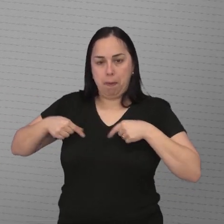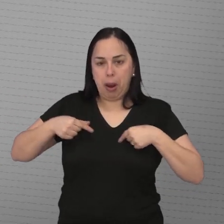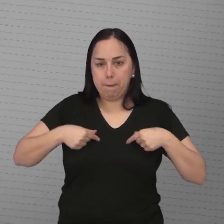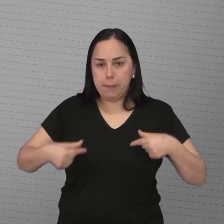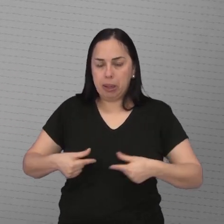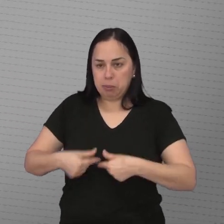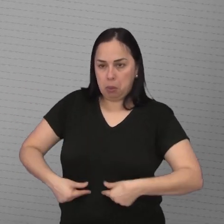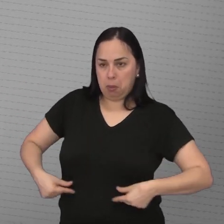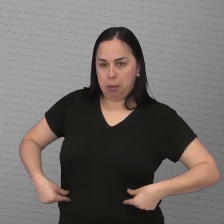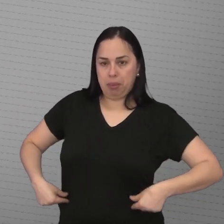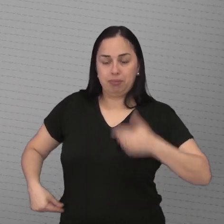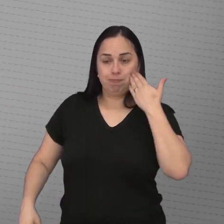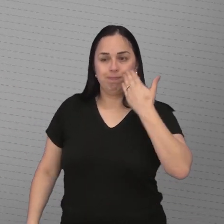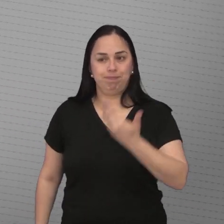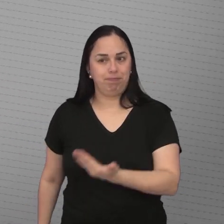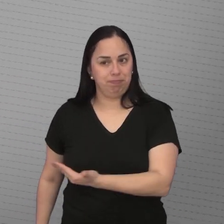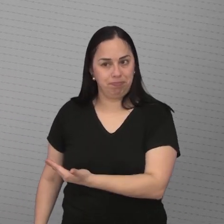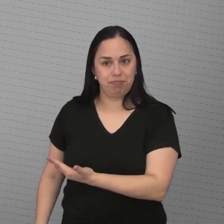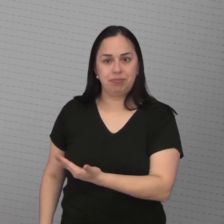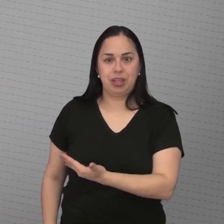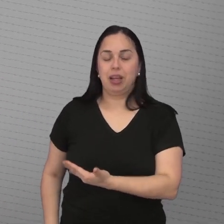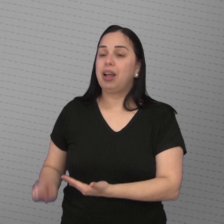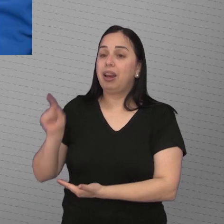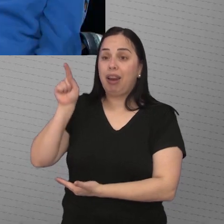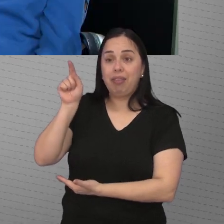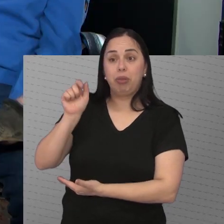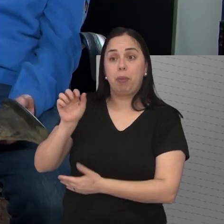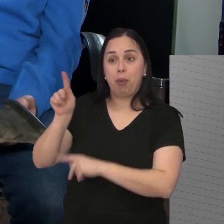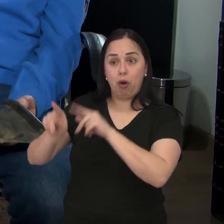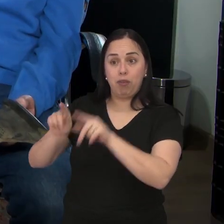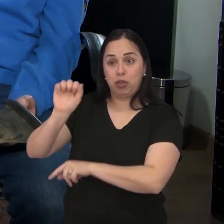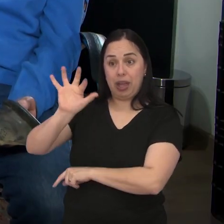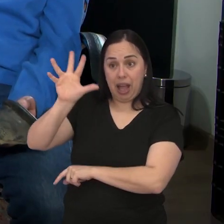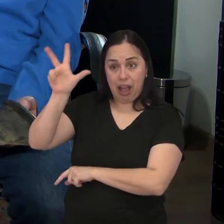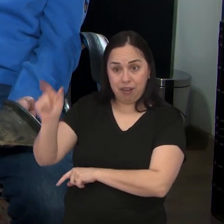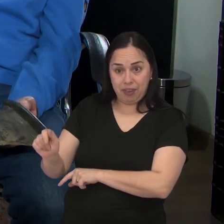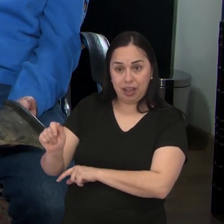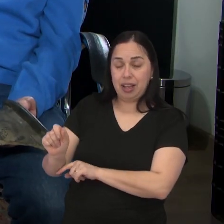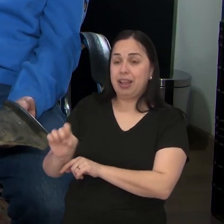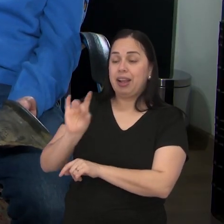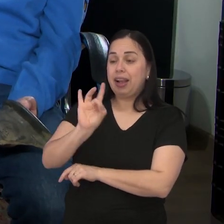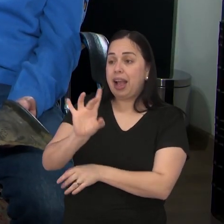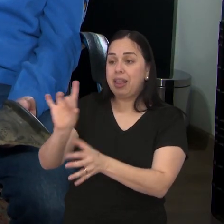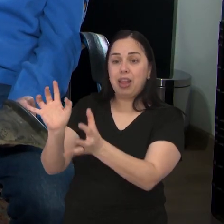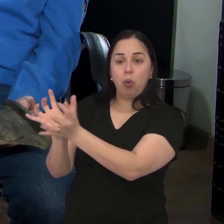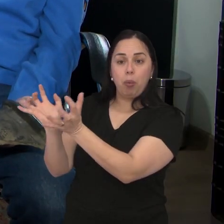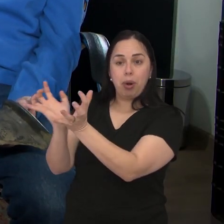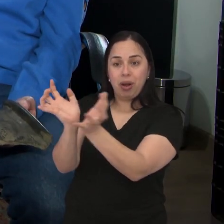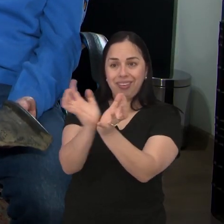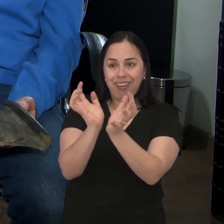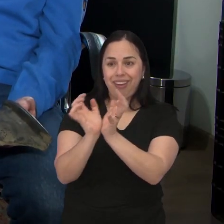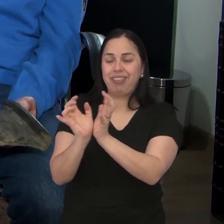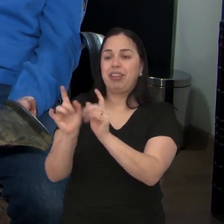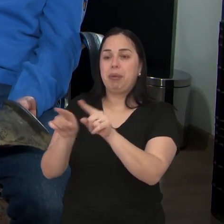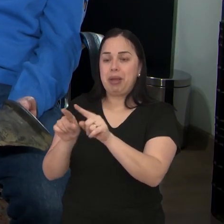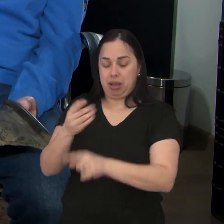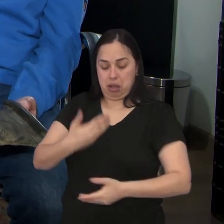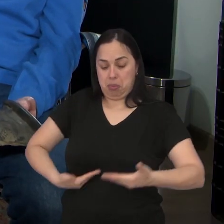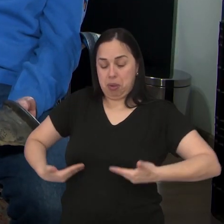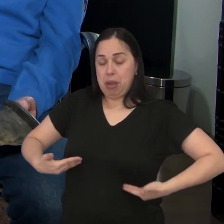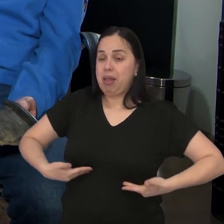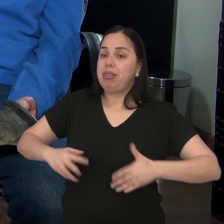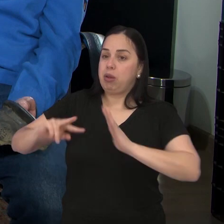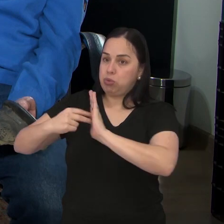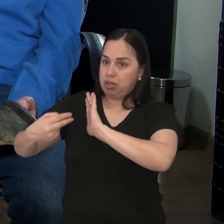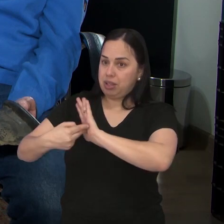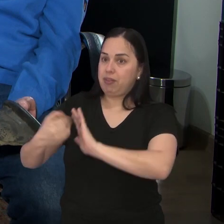essas escarificações corporais que tinham lá na África. Lá na África, cada escarificação tem um